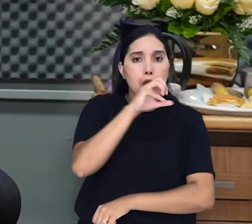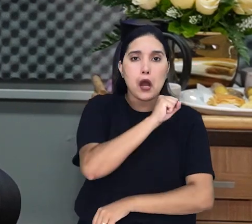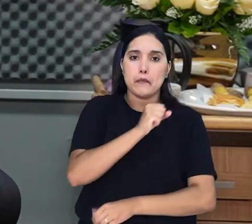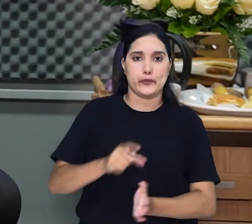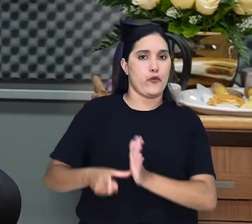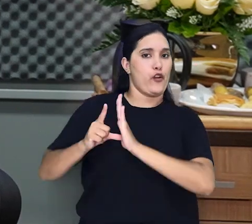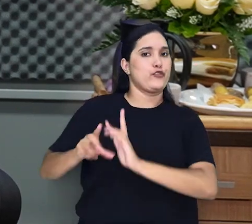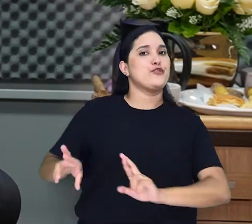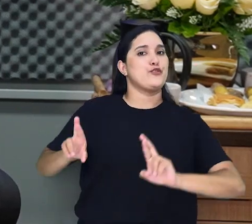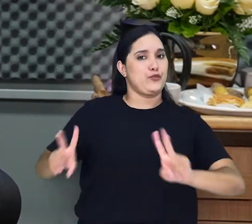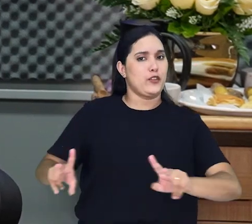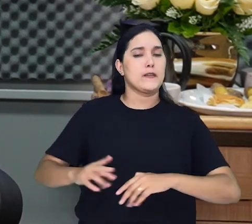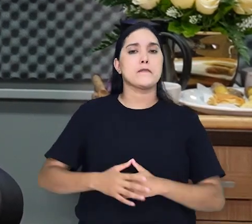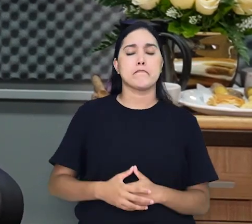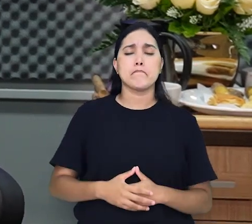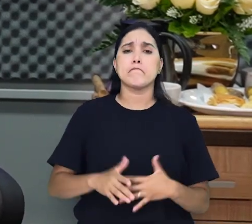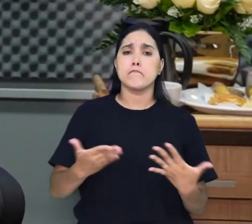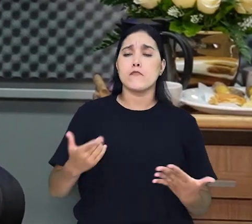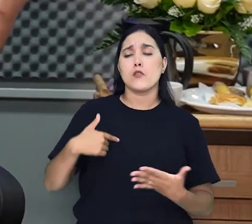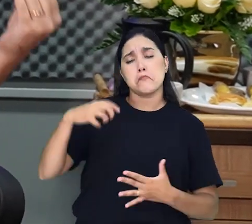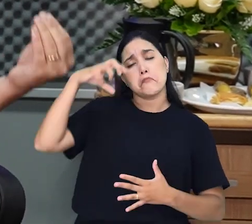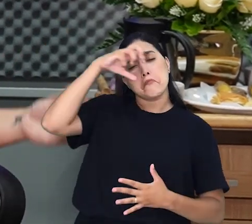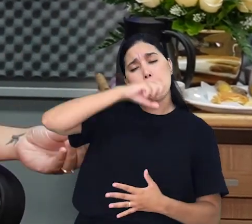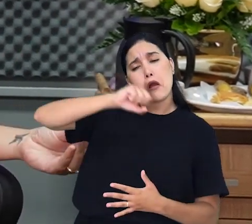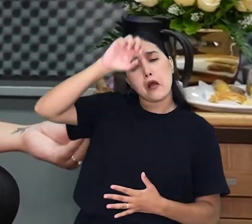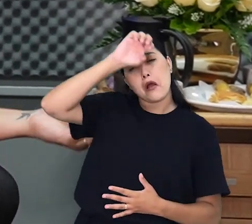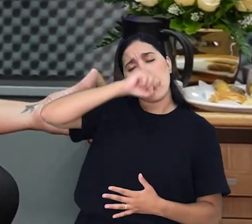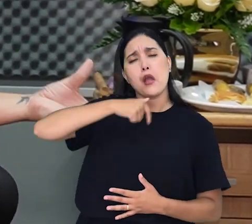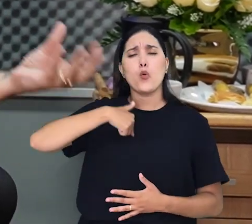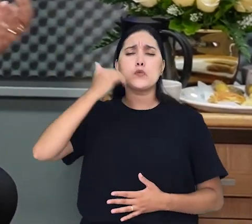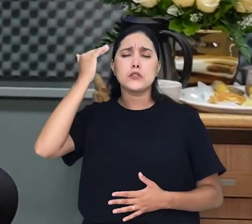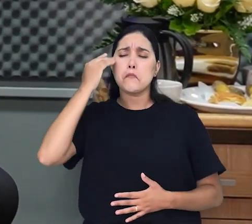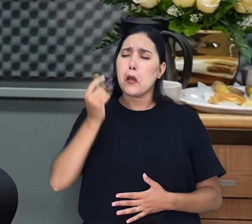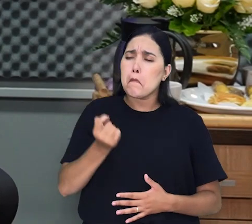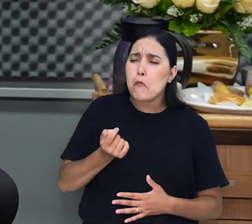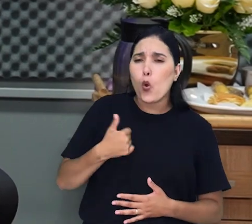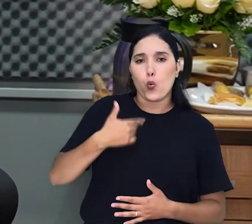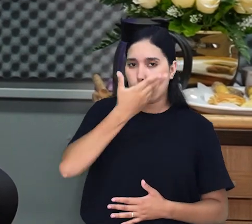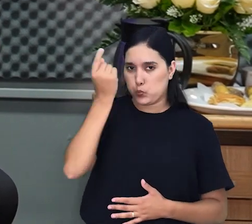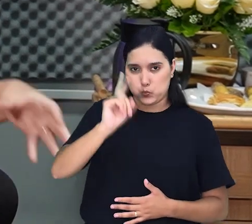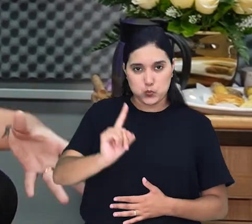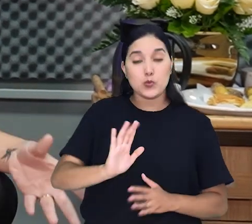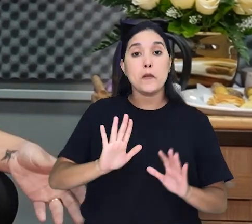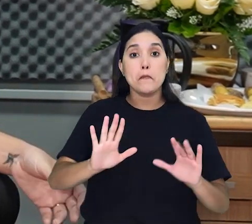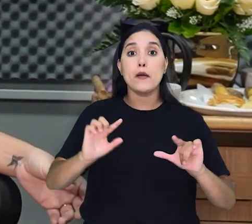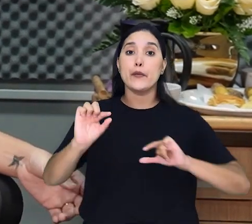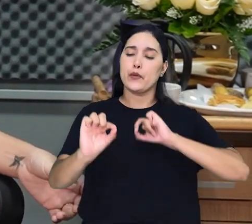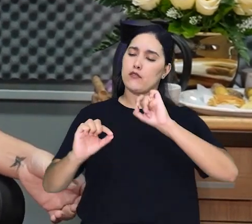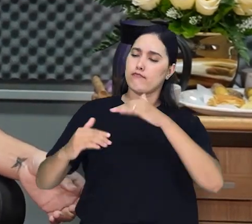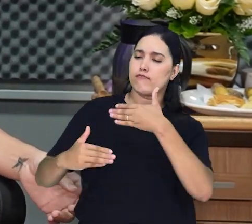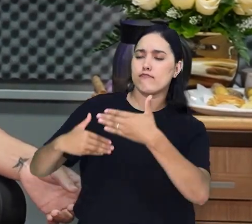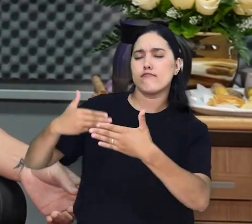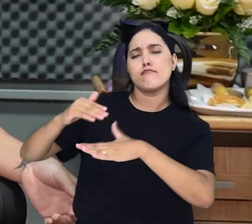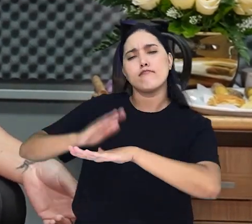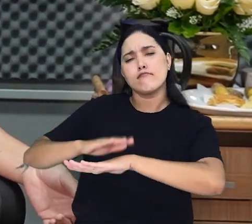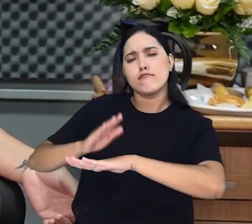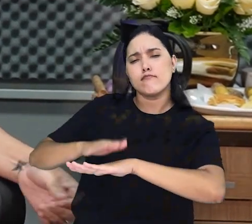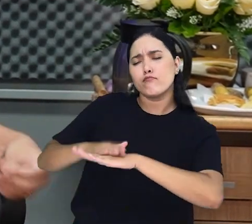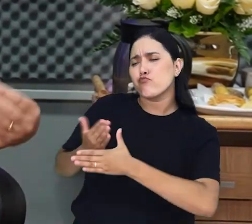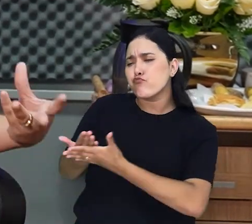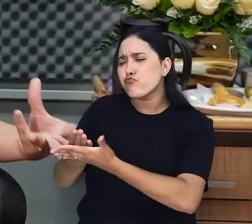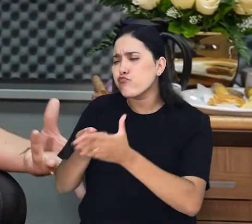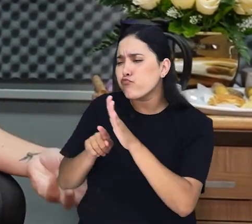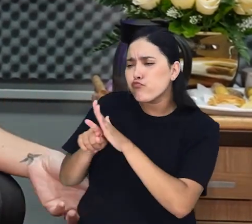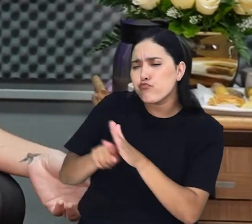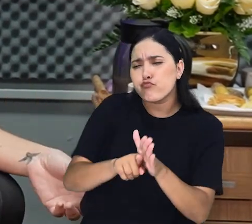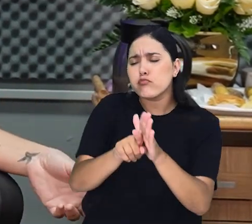esqueci, mas aí eu fui fazendo aqui, fui olhando ali, eu fui, não, é aqui, é assado, eu ligava para esse meu professor, eu digo, não, professor, mas como é que é? Como